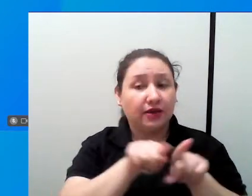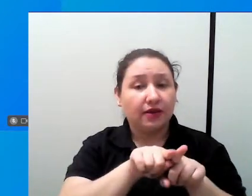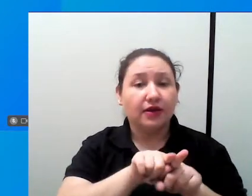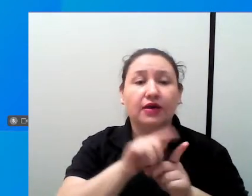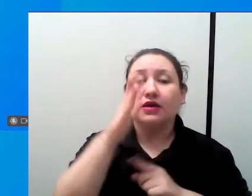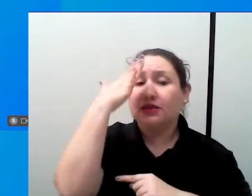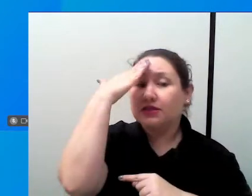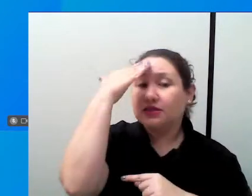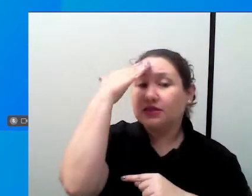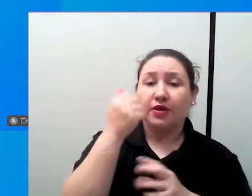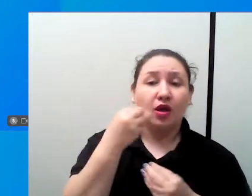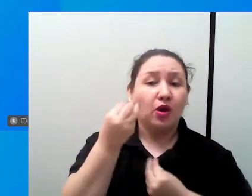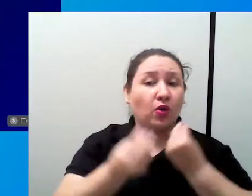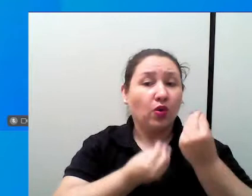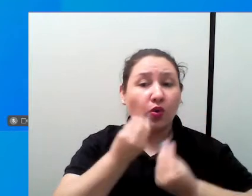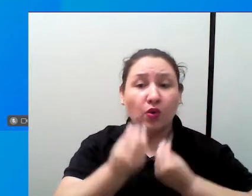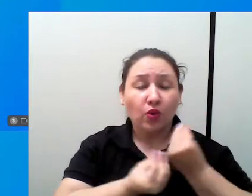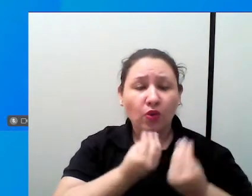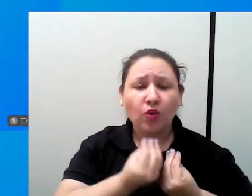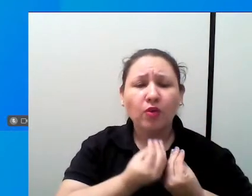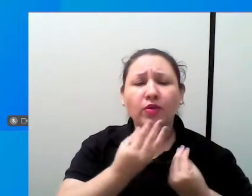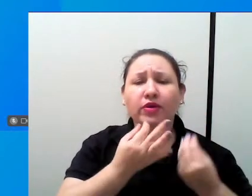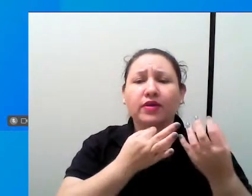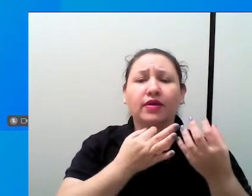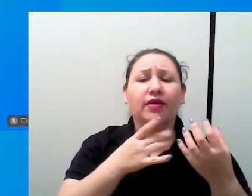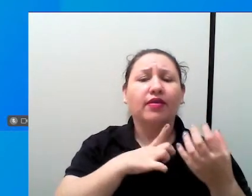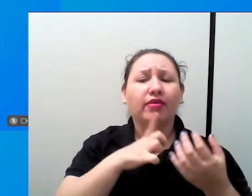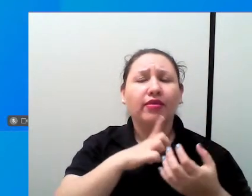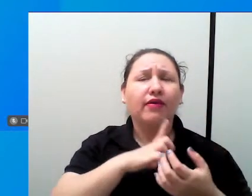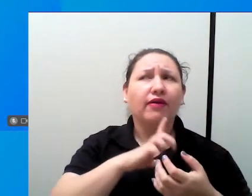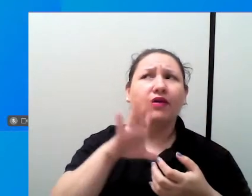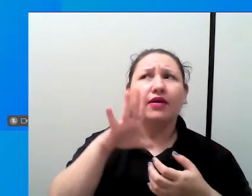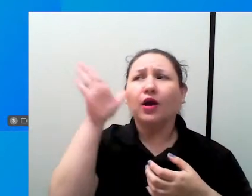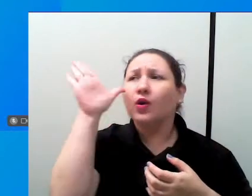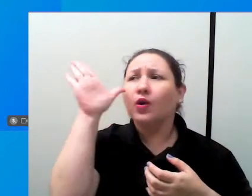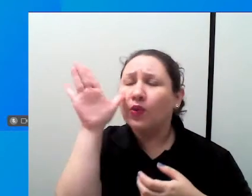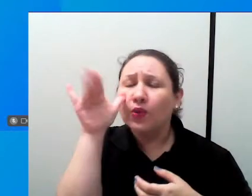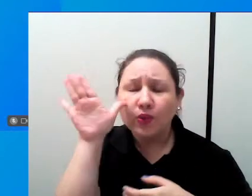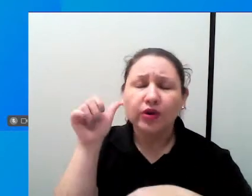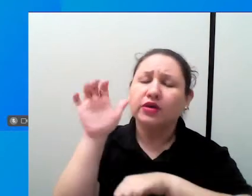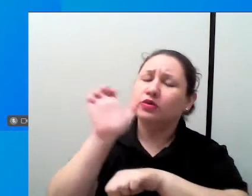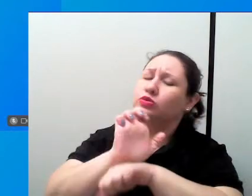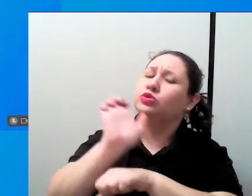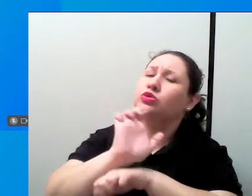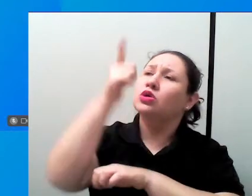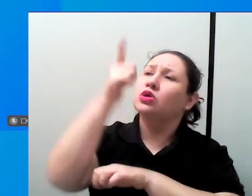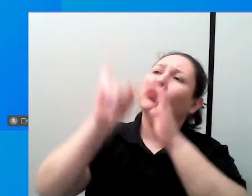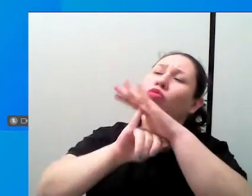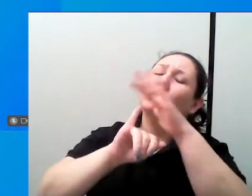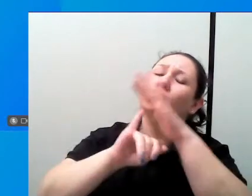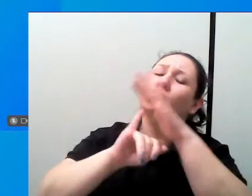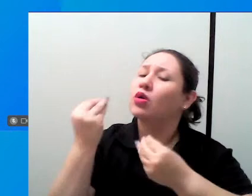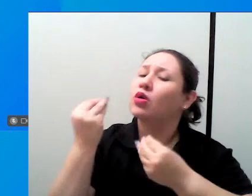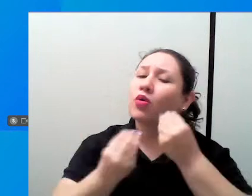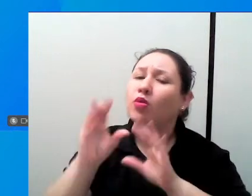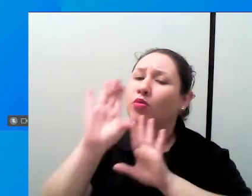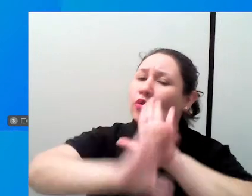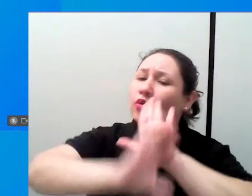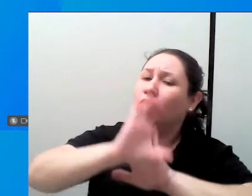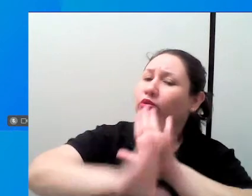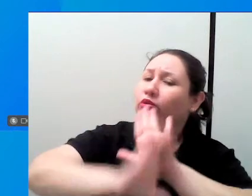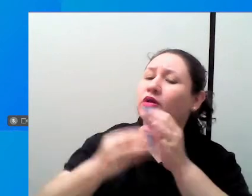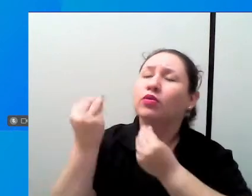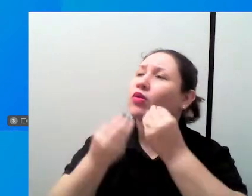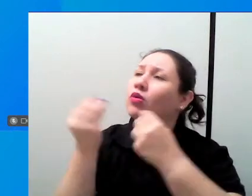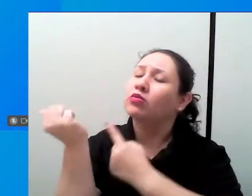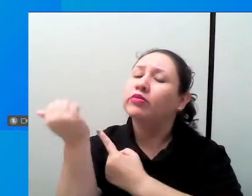Né? Estamos aqui oportunizando esse espaço, essa relação dialógica, através